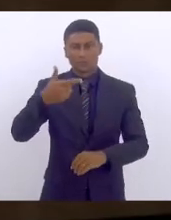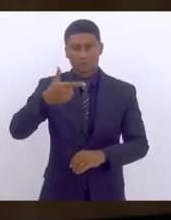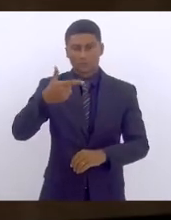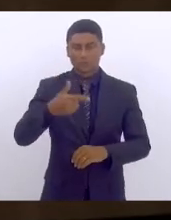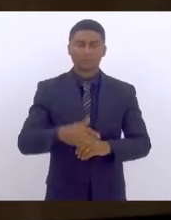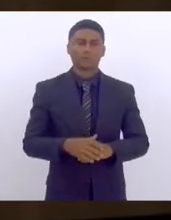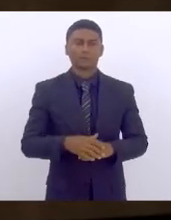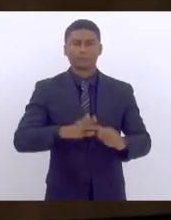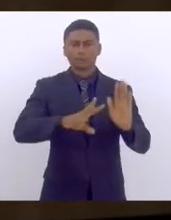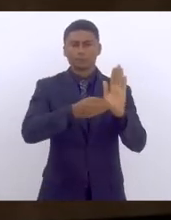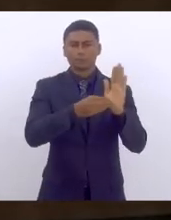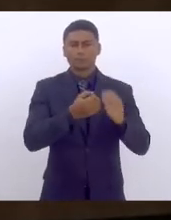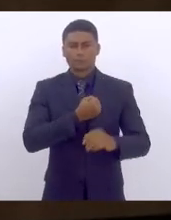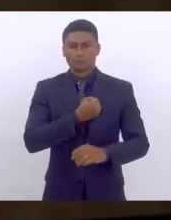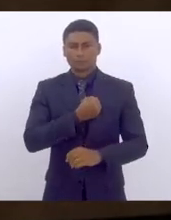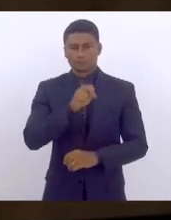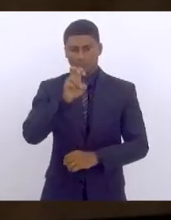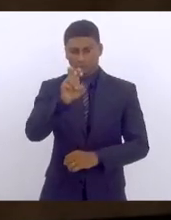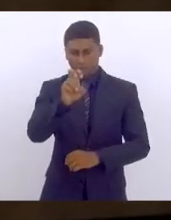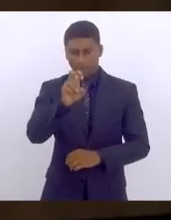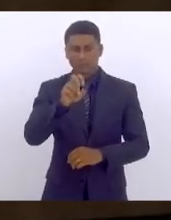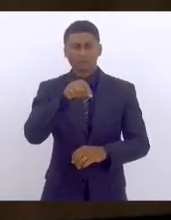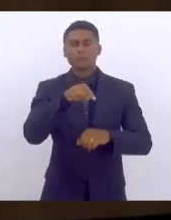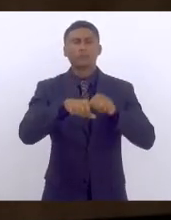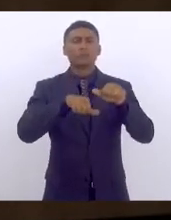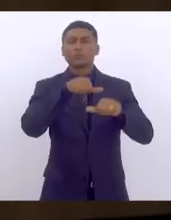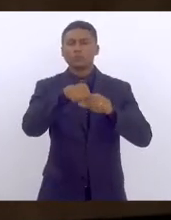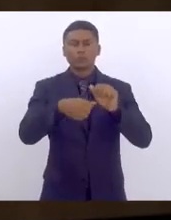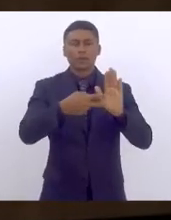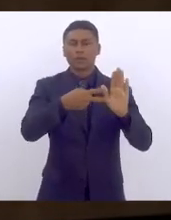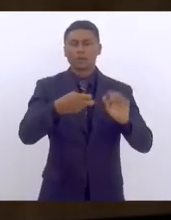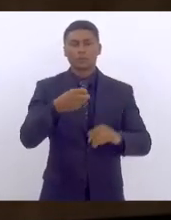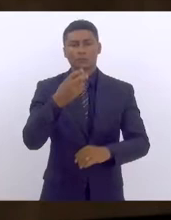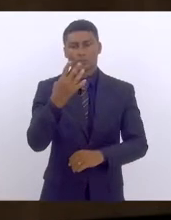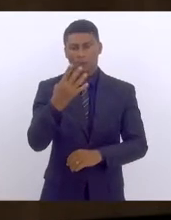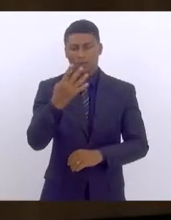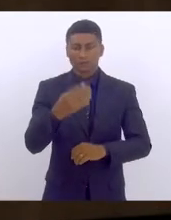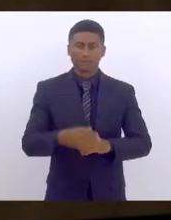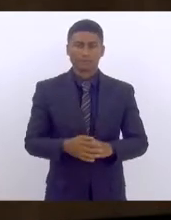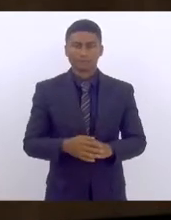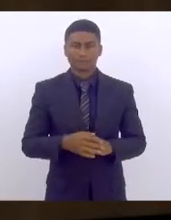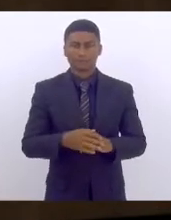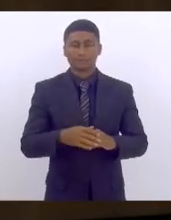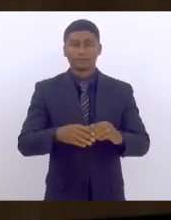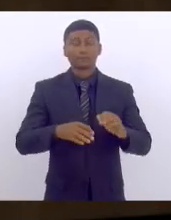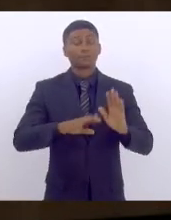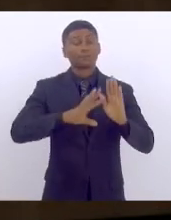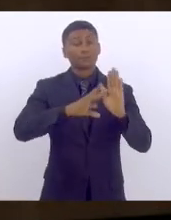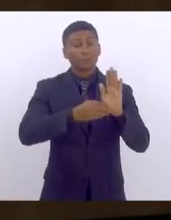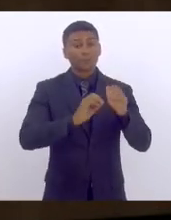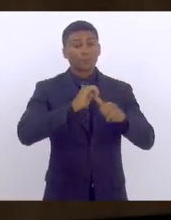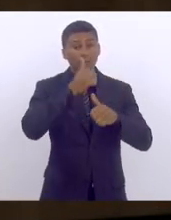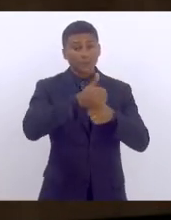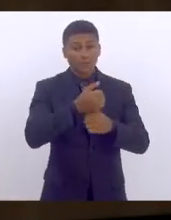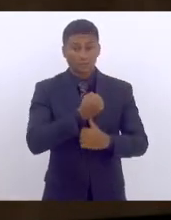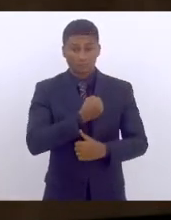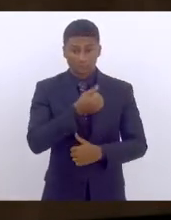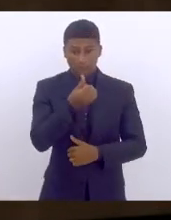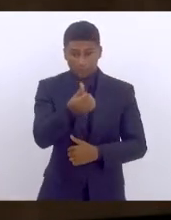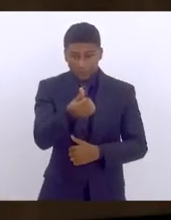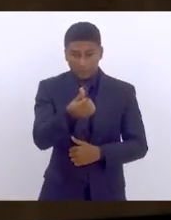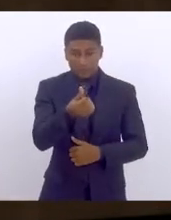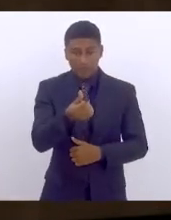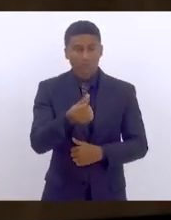Emenda modificativa 5, que altera o artigo 4º. Emenda supressiva 6,